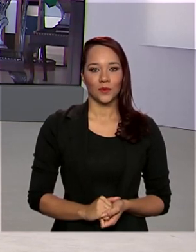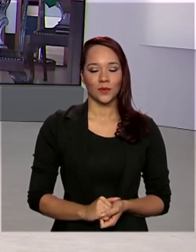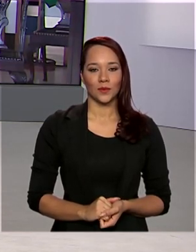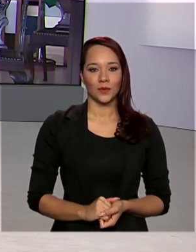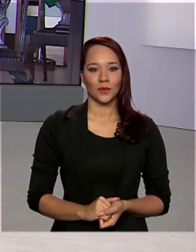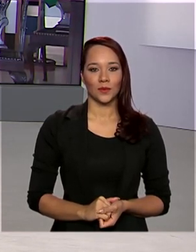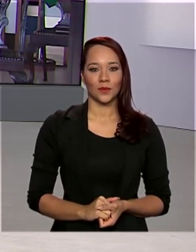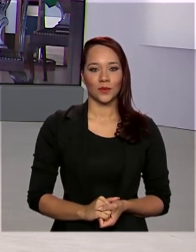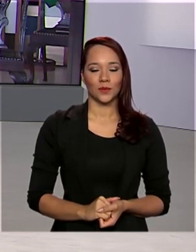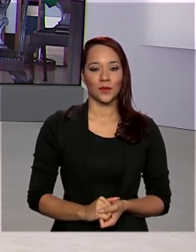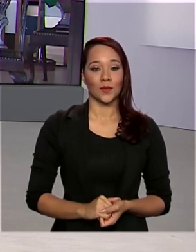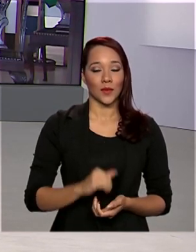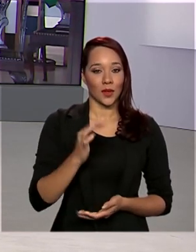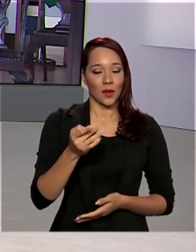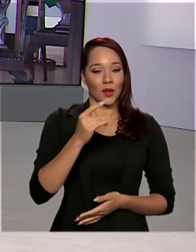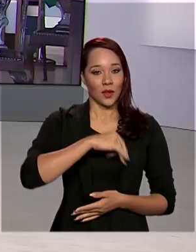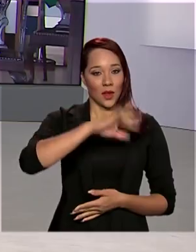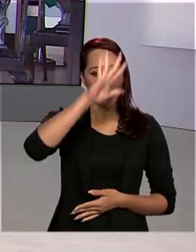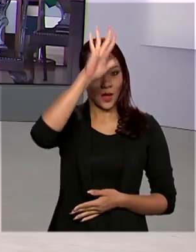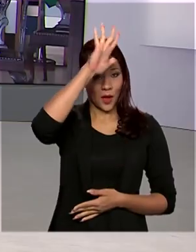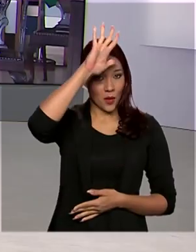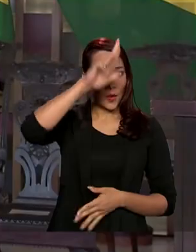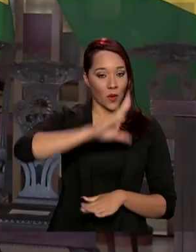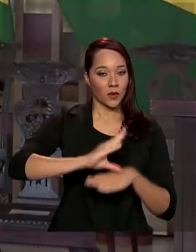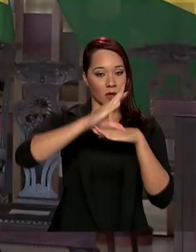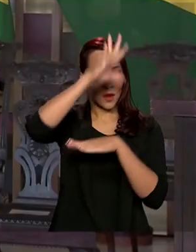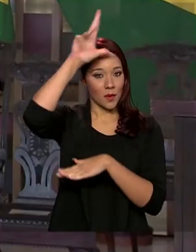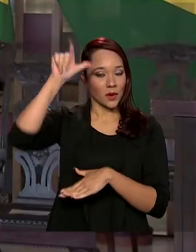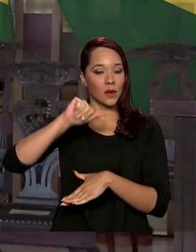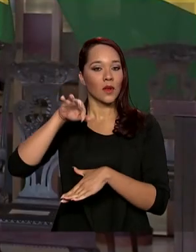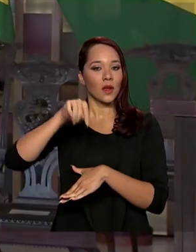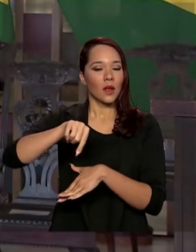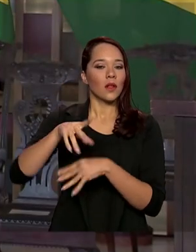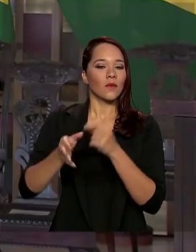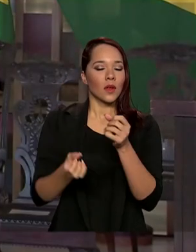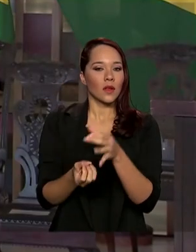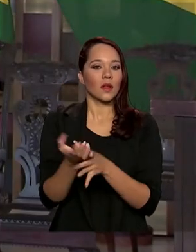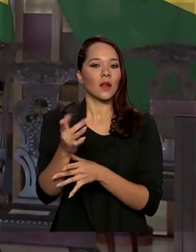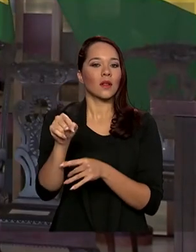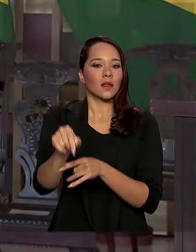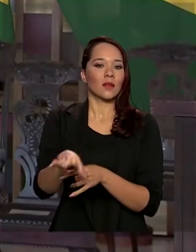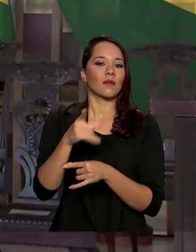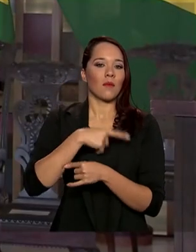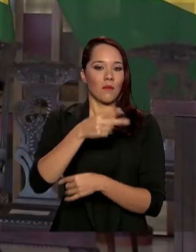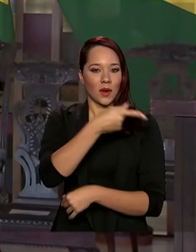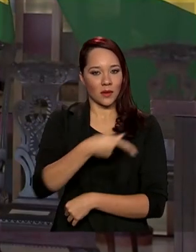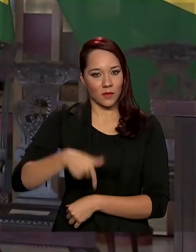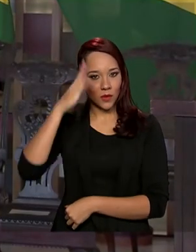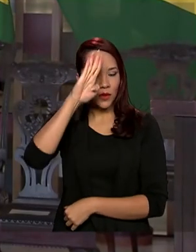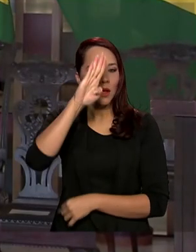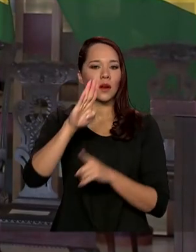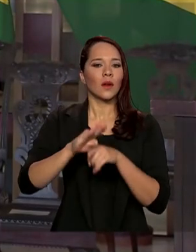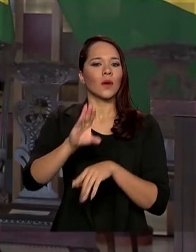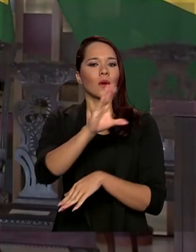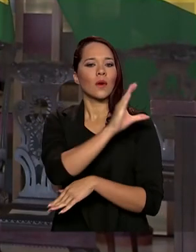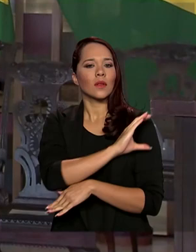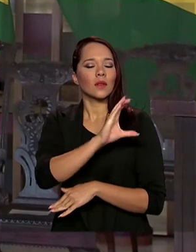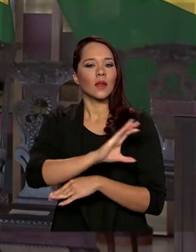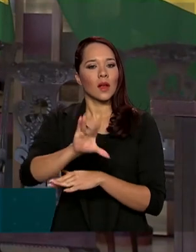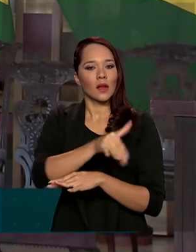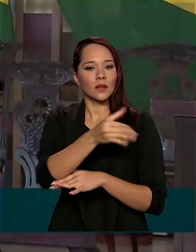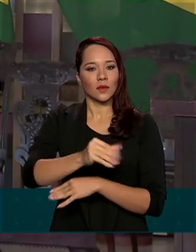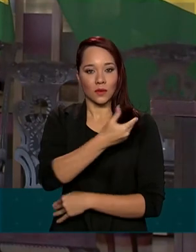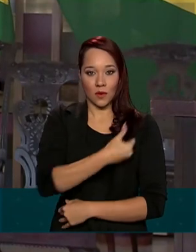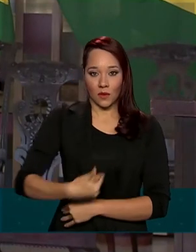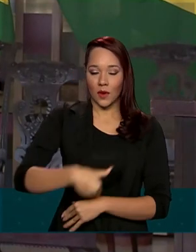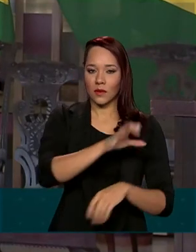O Conselho da Amazônia foi criado pelo presidente Jair Bolsonaro e tem como missão coordenar e integrar as ações do governo